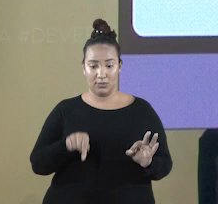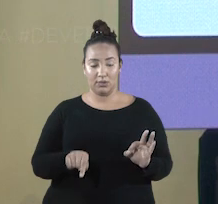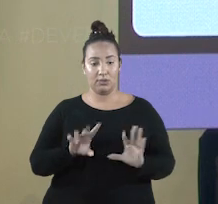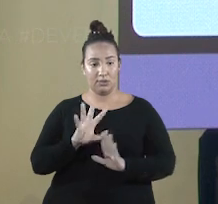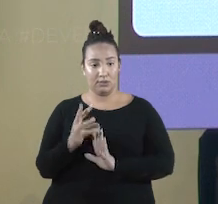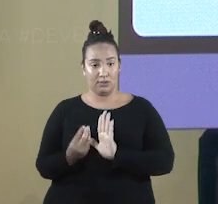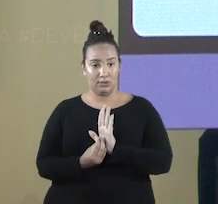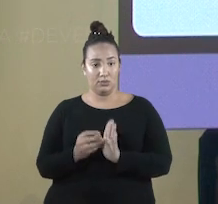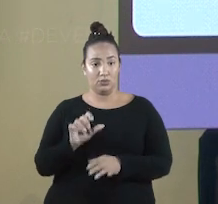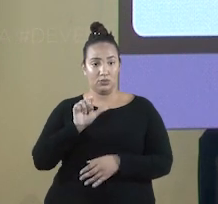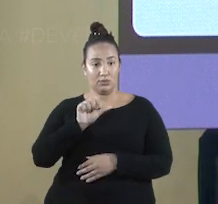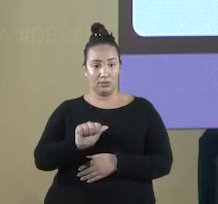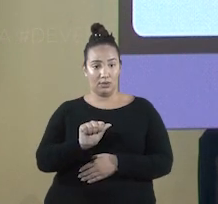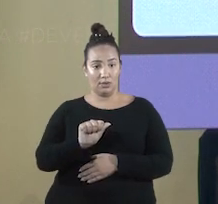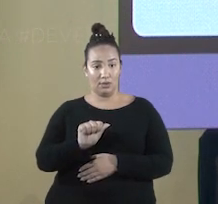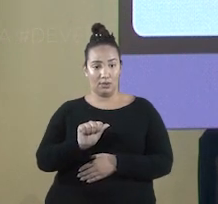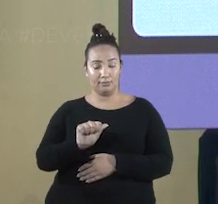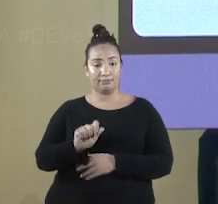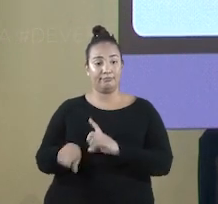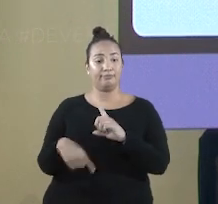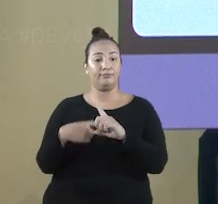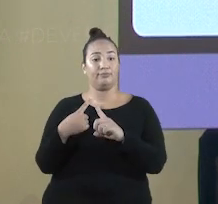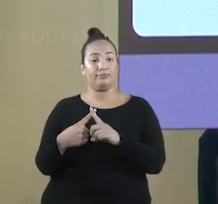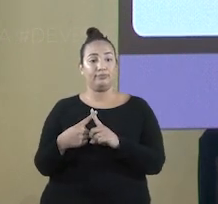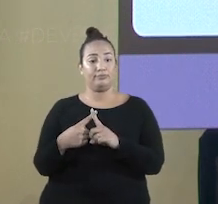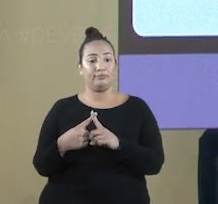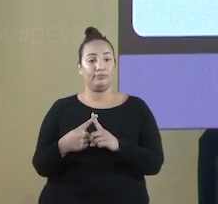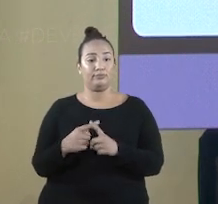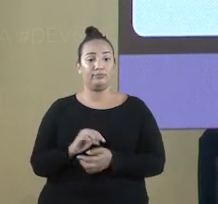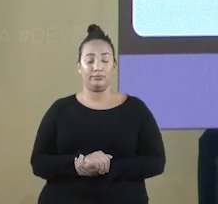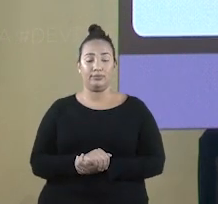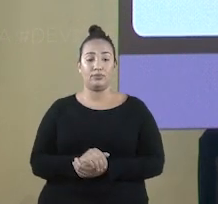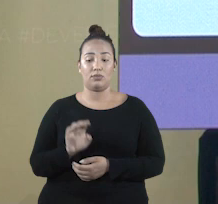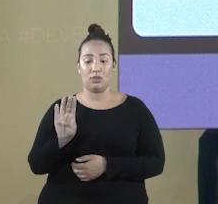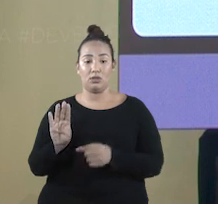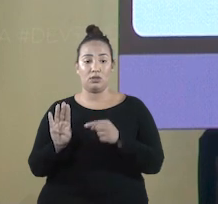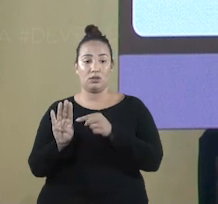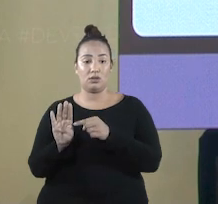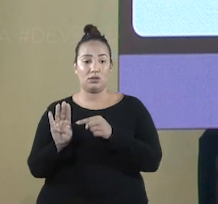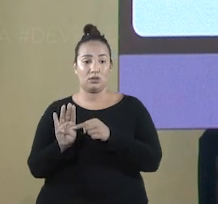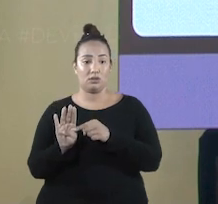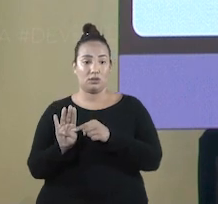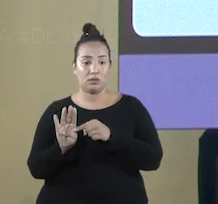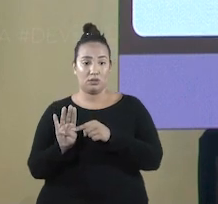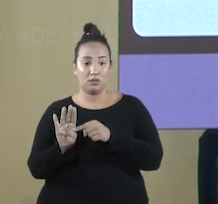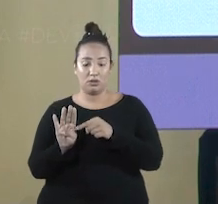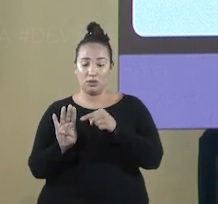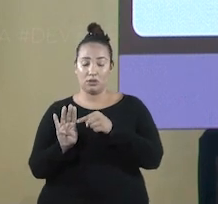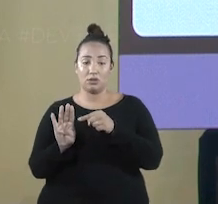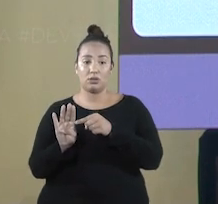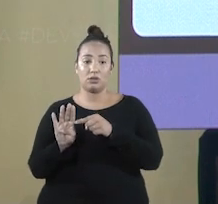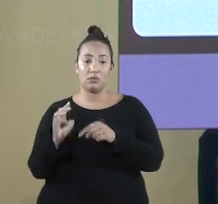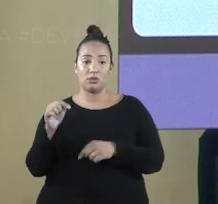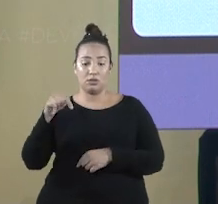A, ok? A vezes a projeção desse cateto na hipotenusa. Qual que é